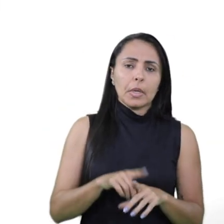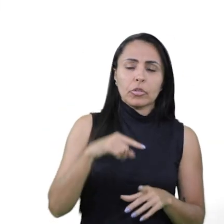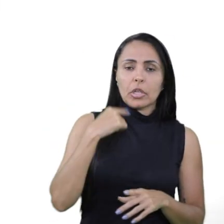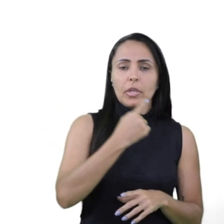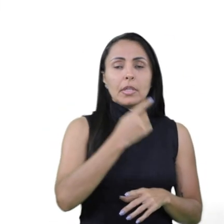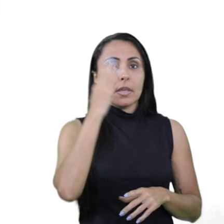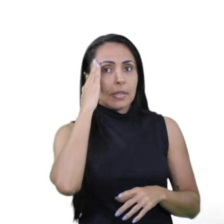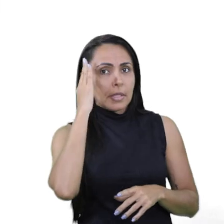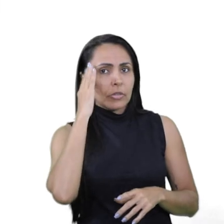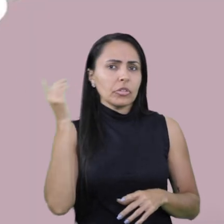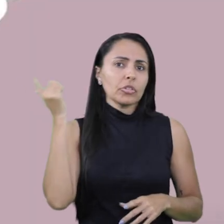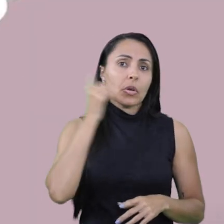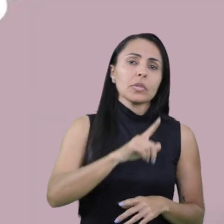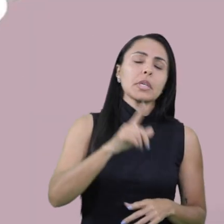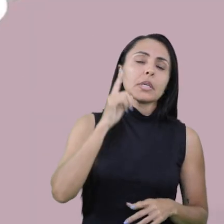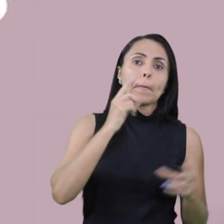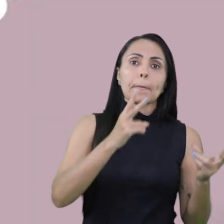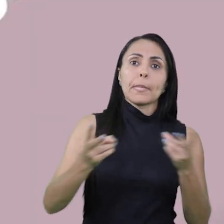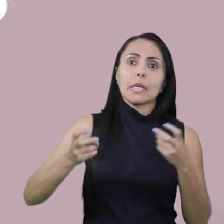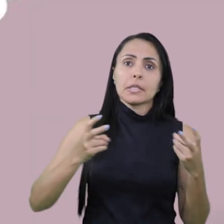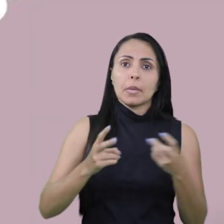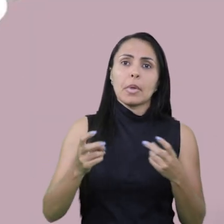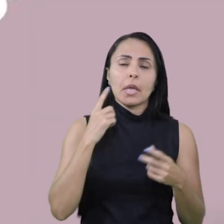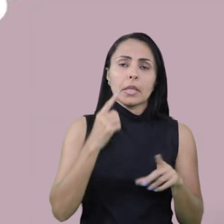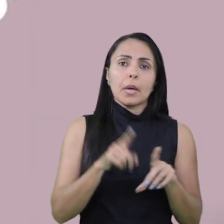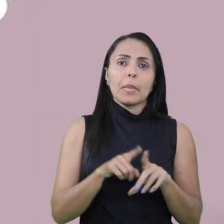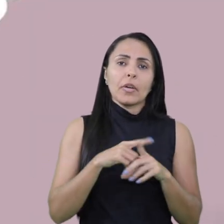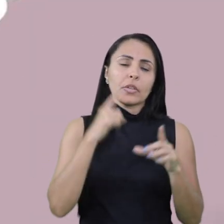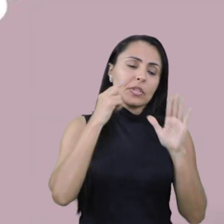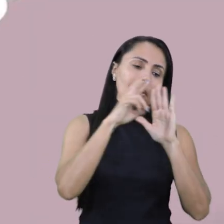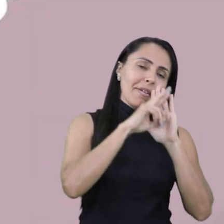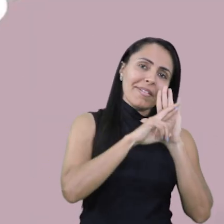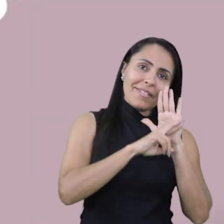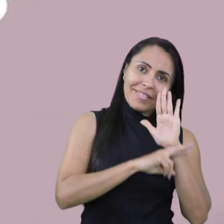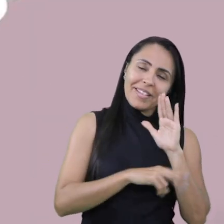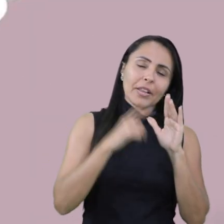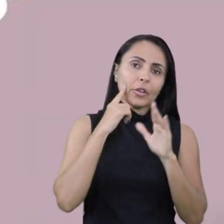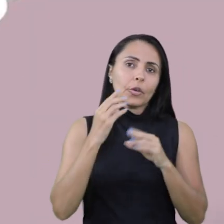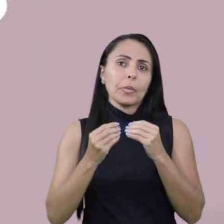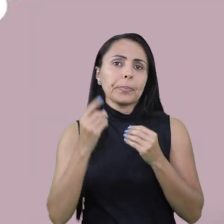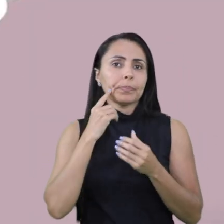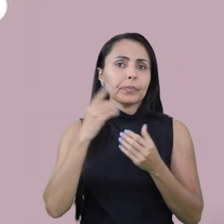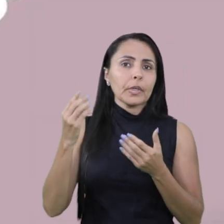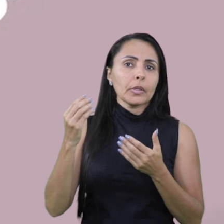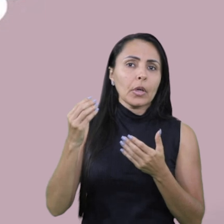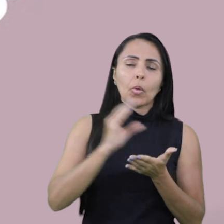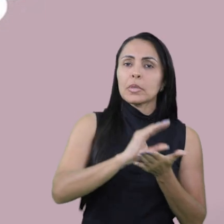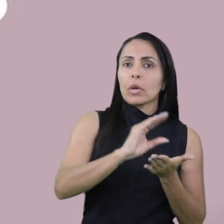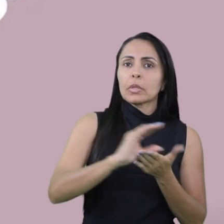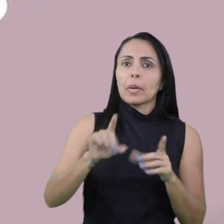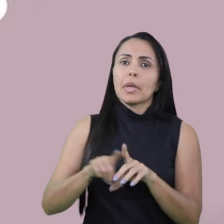A gente já conseguiu perceber com relação a questões de normas, né, de comissões que são preparadas